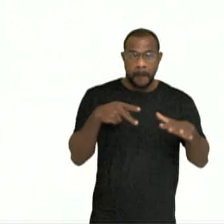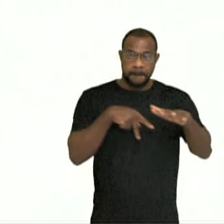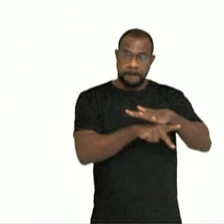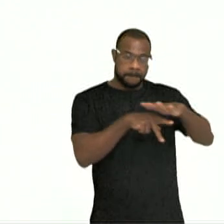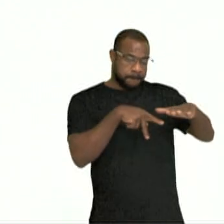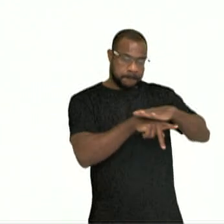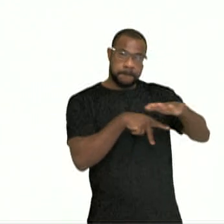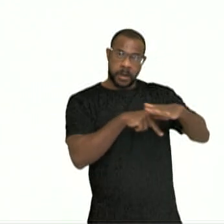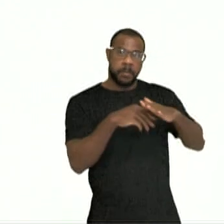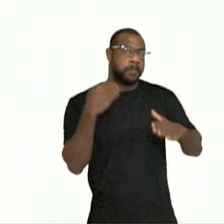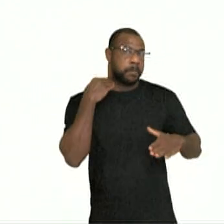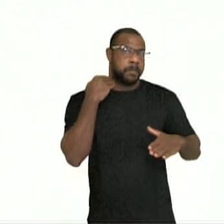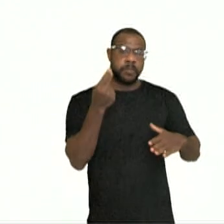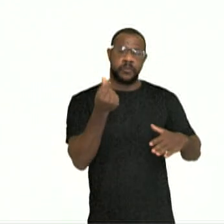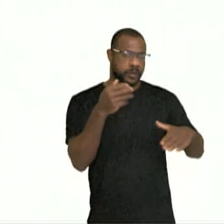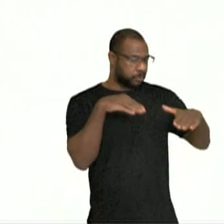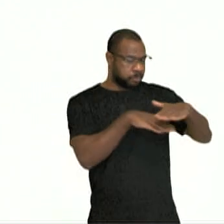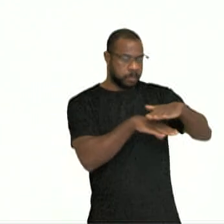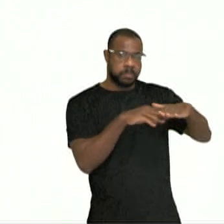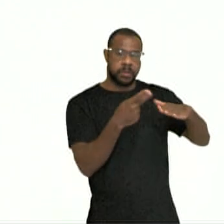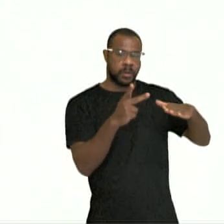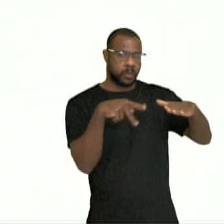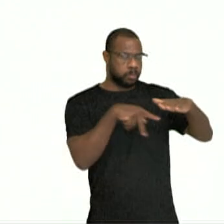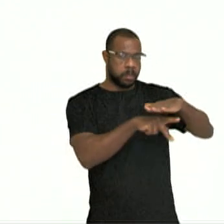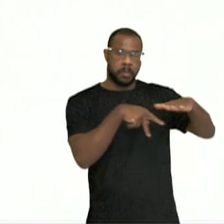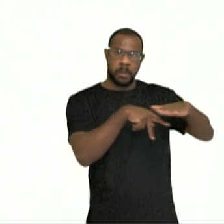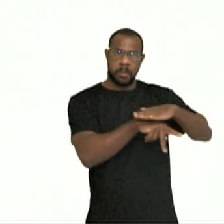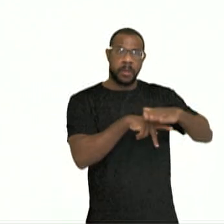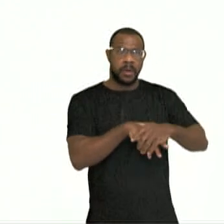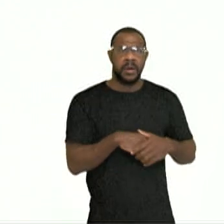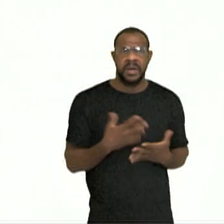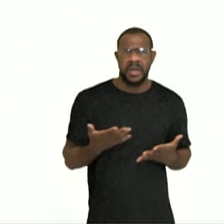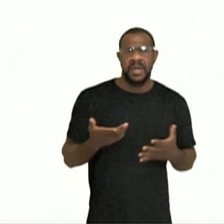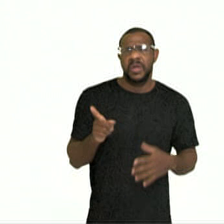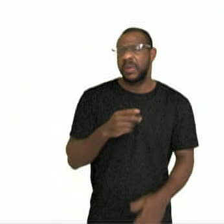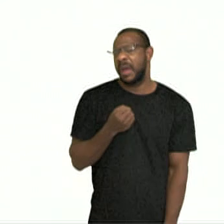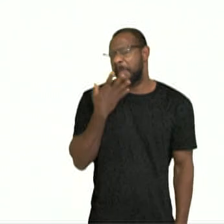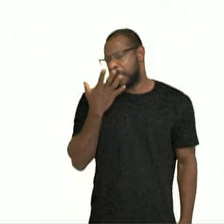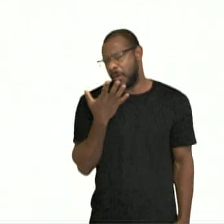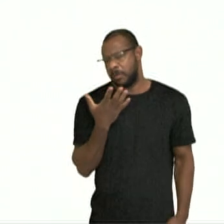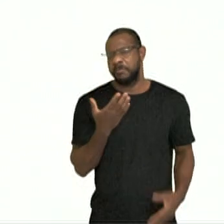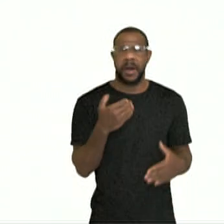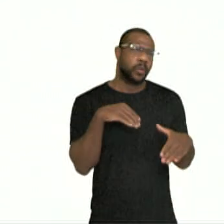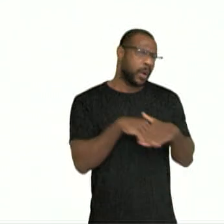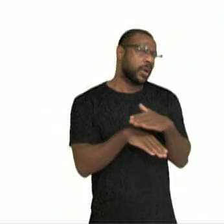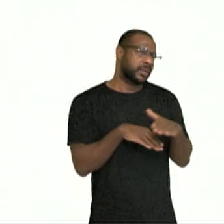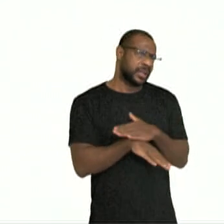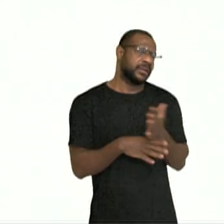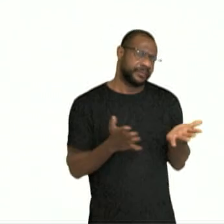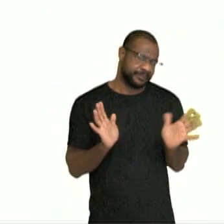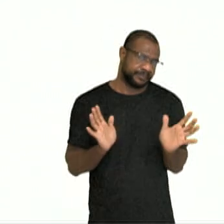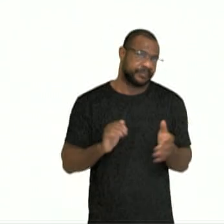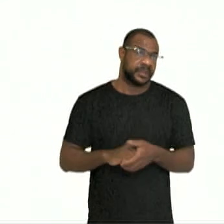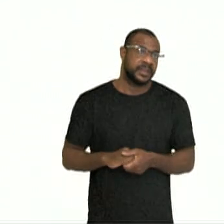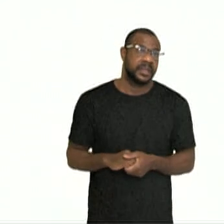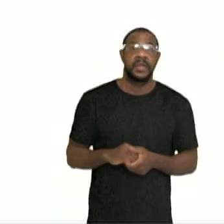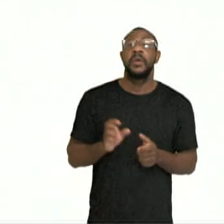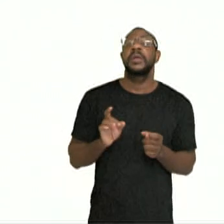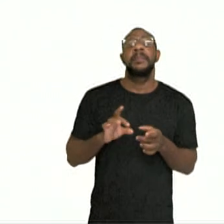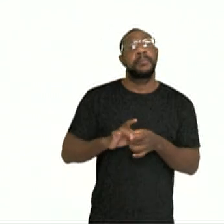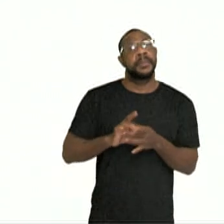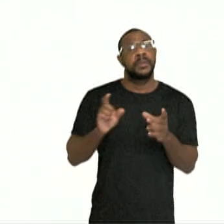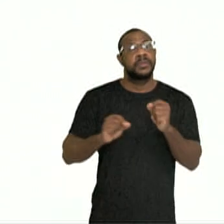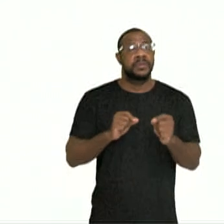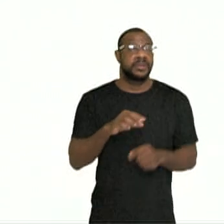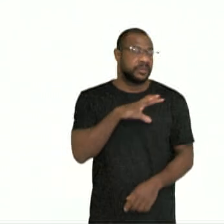começar pela última questão ali. A poupança hoje em dia já não é um bom plano de investimento. Qual é a vantagem dela? A disponibilidade da